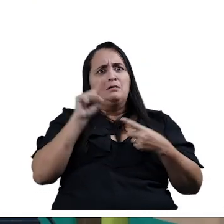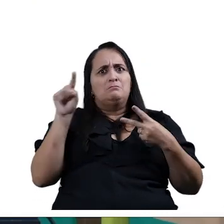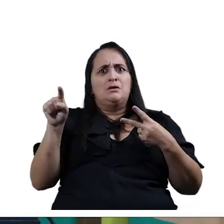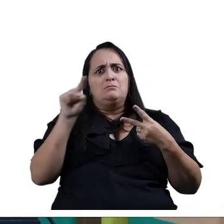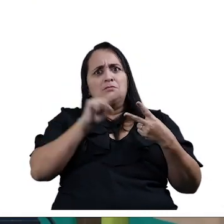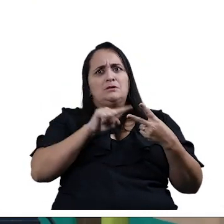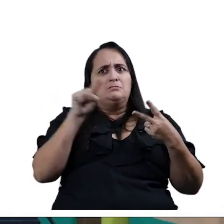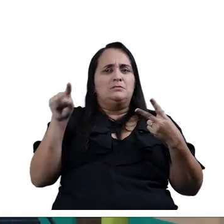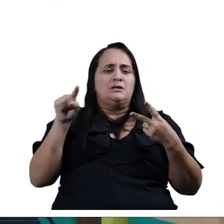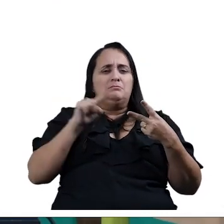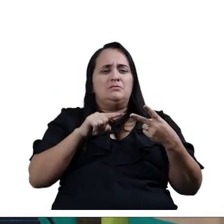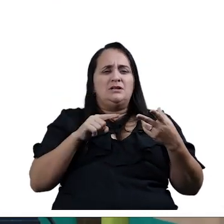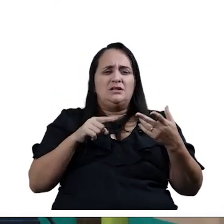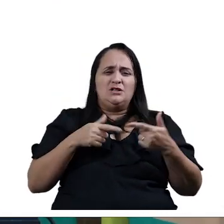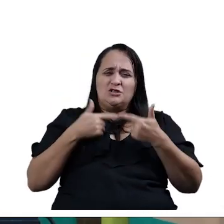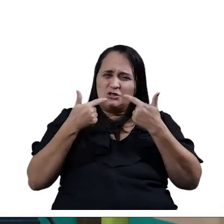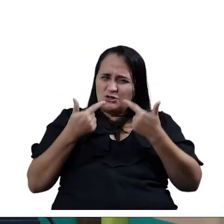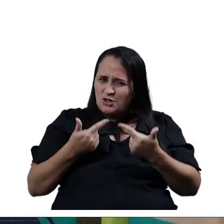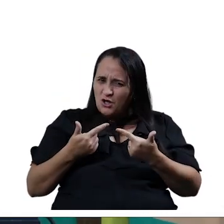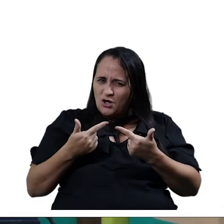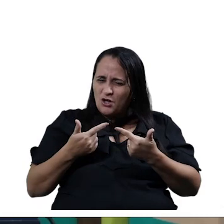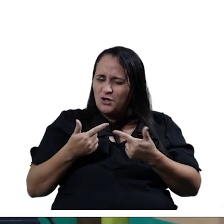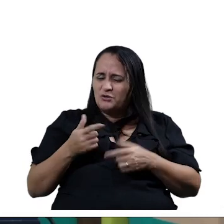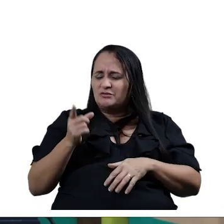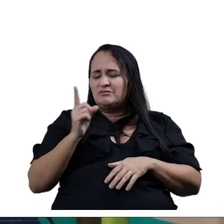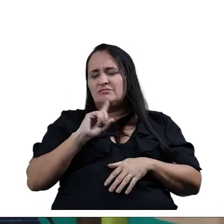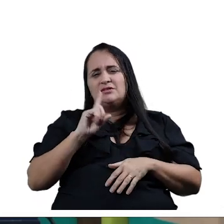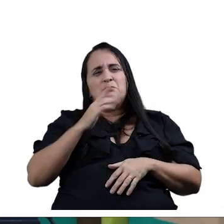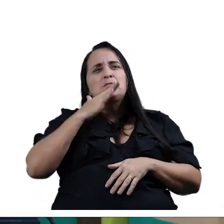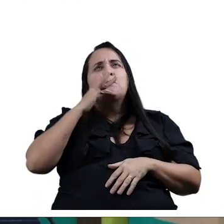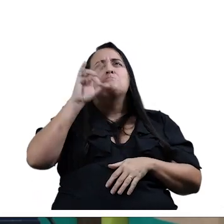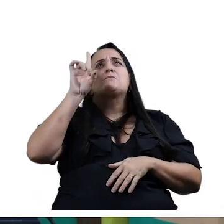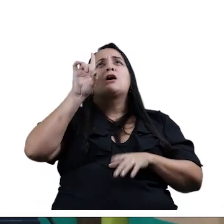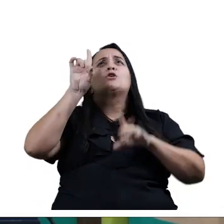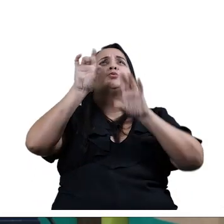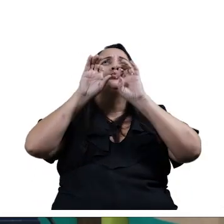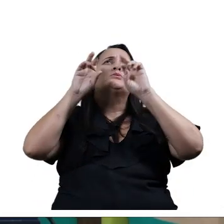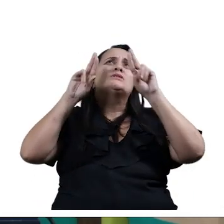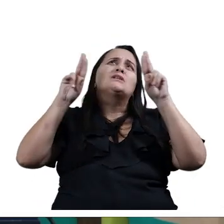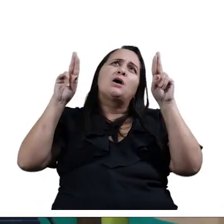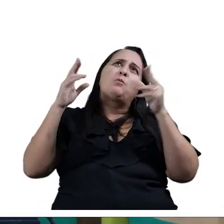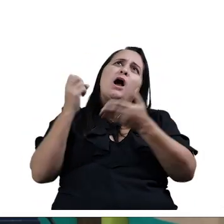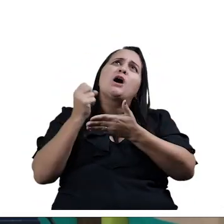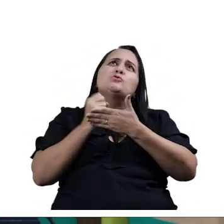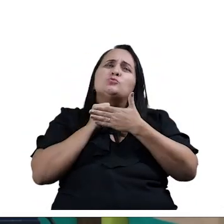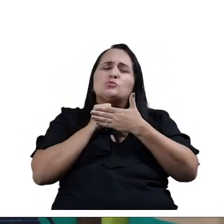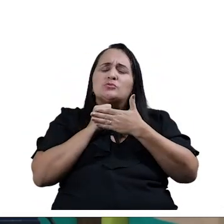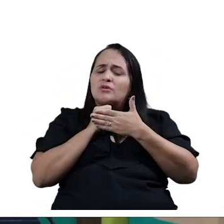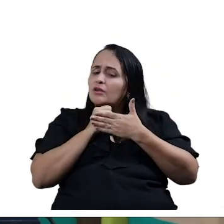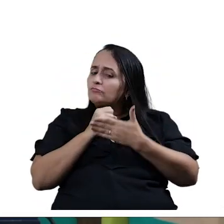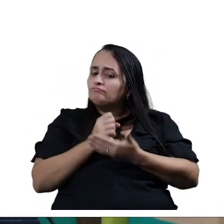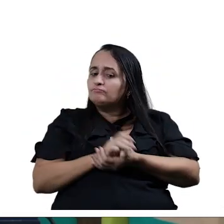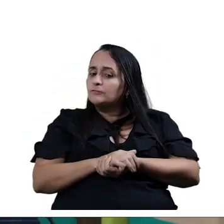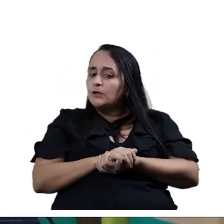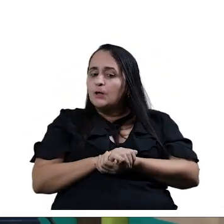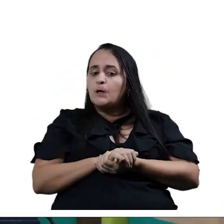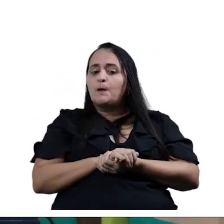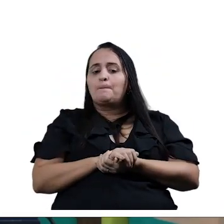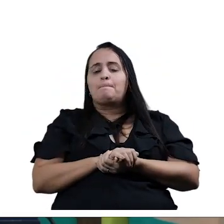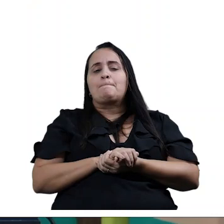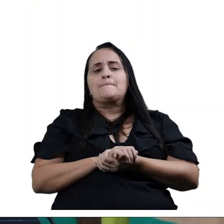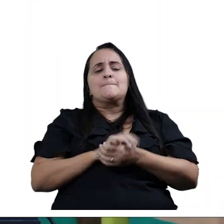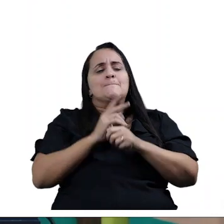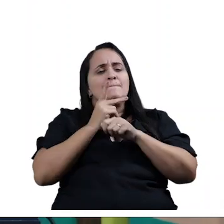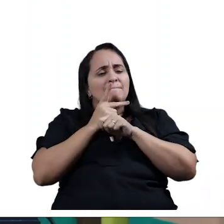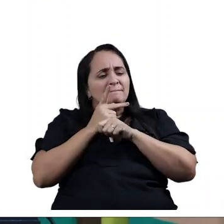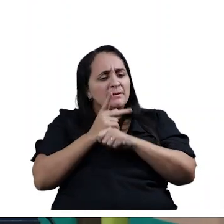Céu, porque nas aulas anteriores a gente já viu que Papai do Céu não resolve, na maioria das vezes dá muito errado, tá bom? Então,